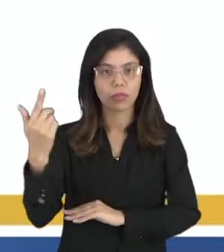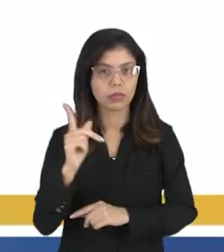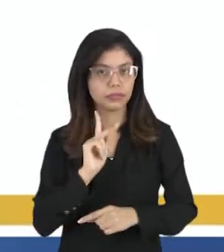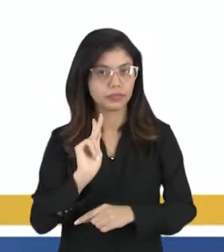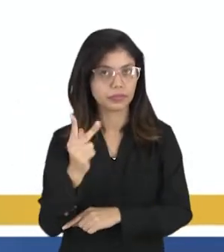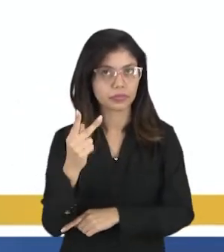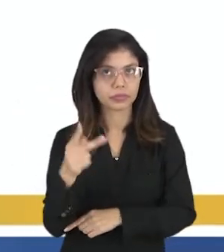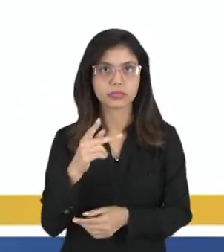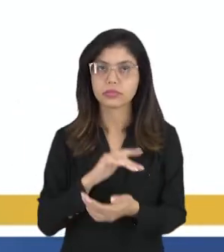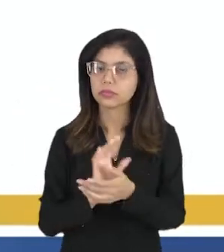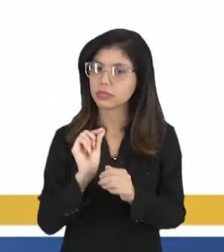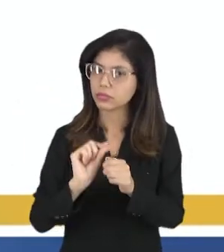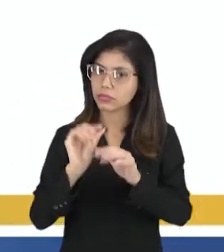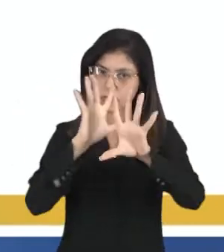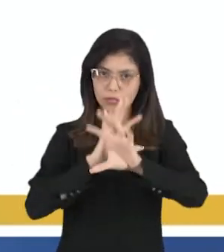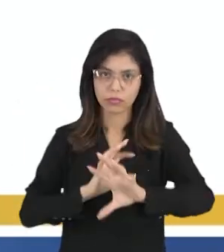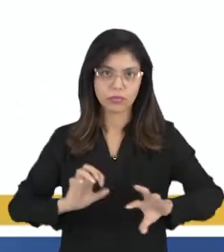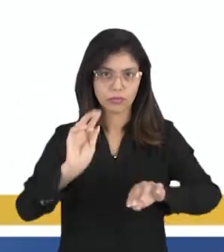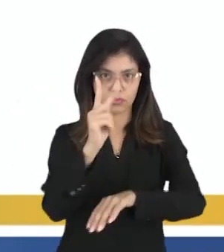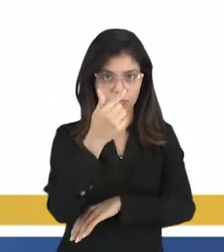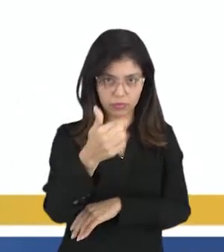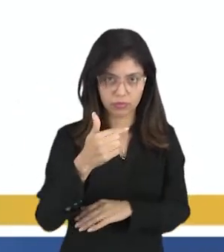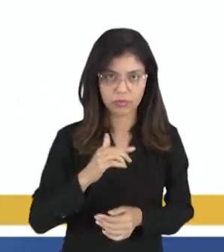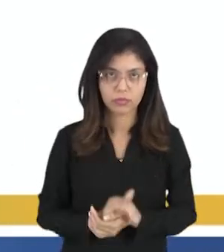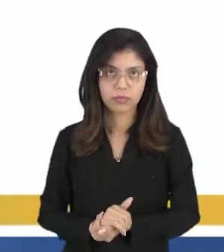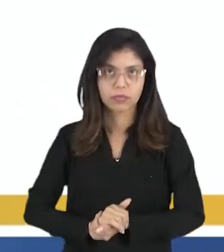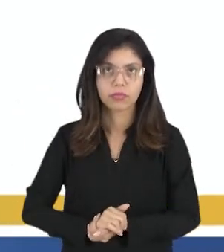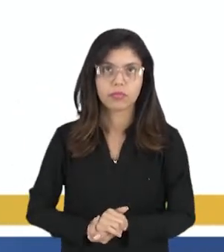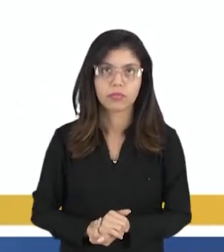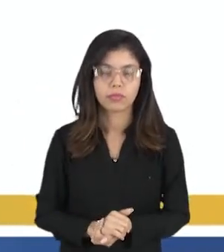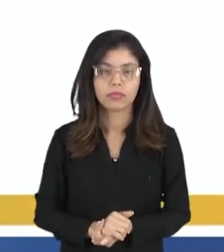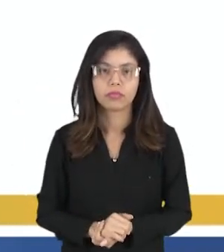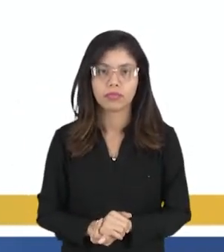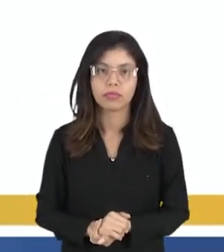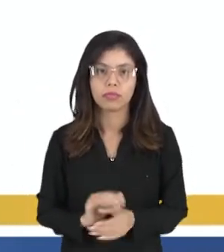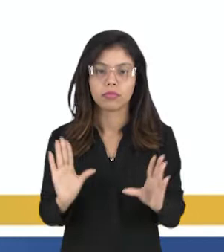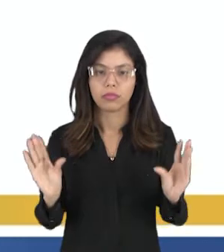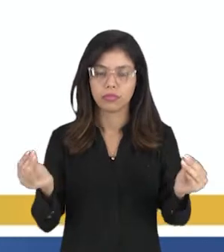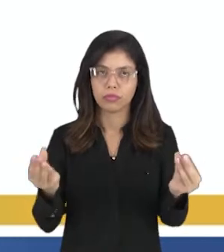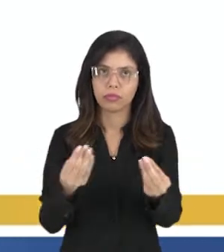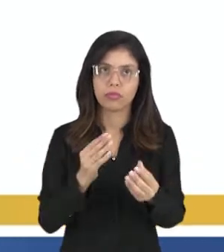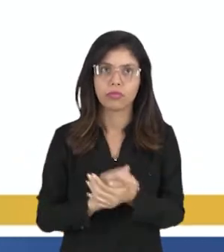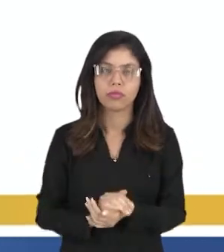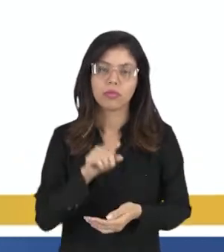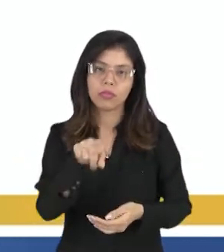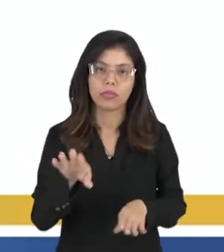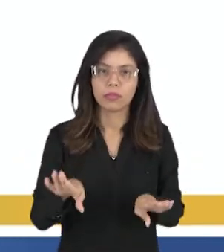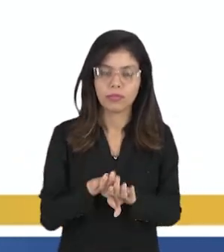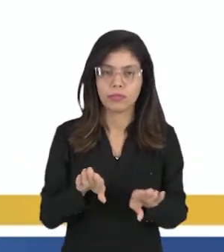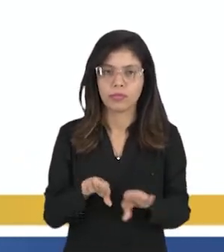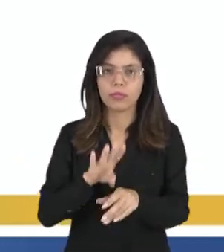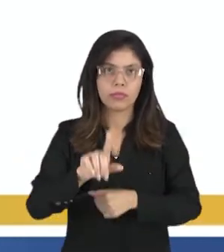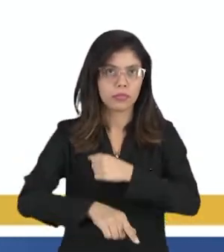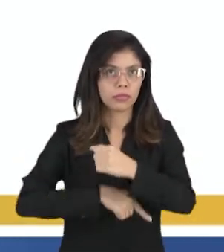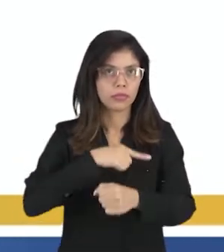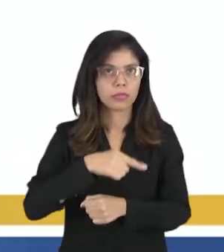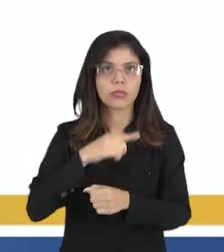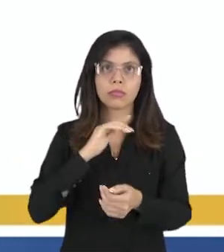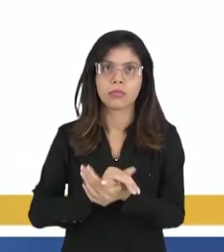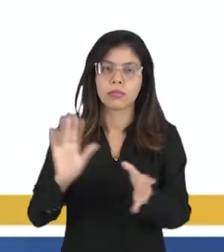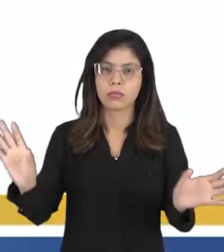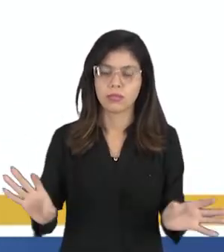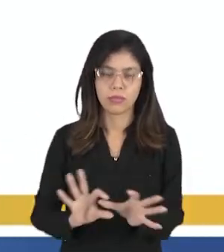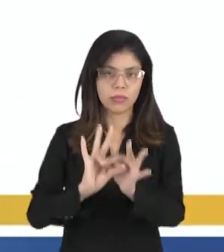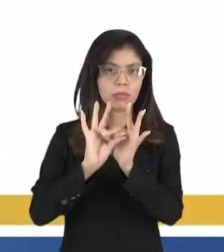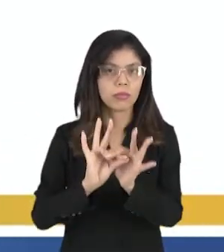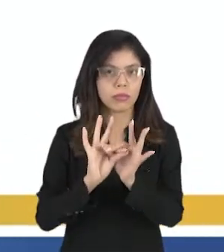hidrogênio, formando o gás hidrogênio, ok? Então, aqui a gente tem uma substância. E aqui nós temos o átomo de hidrogênio se